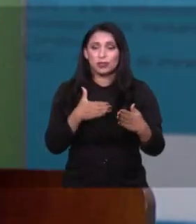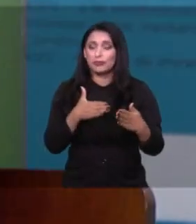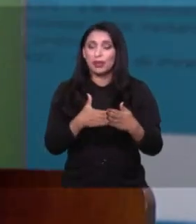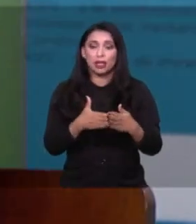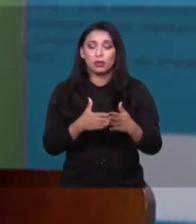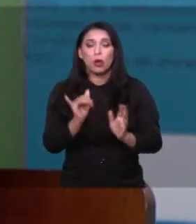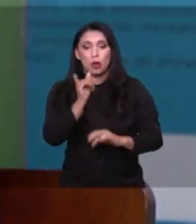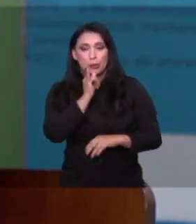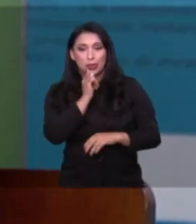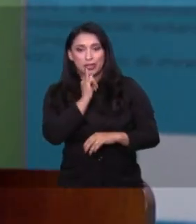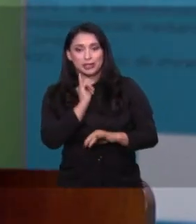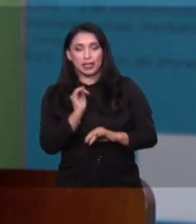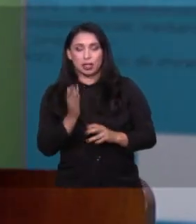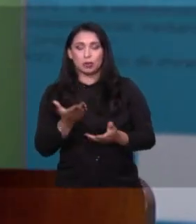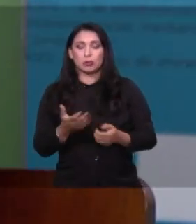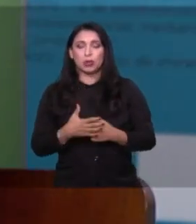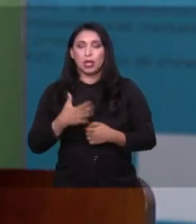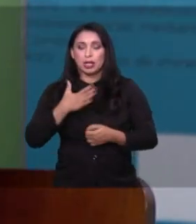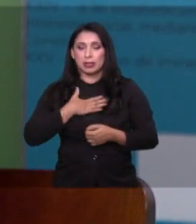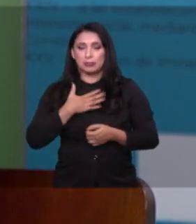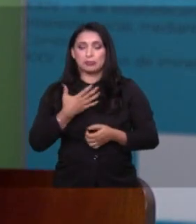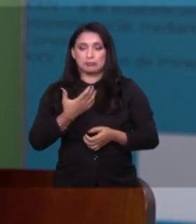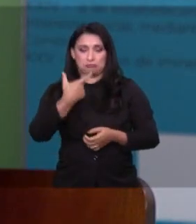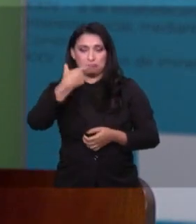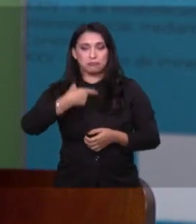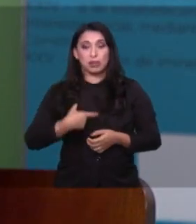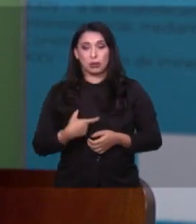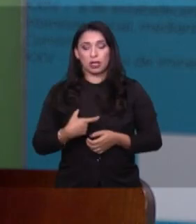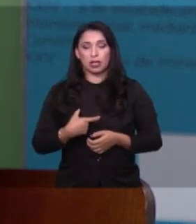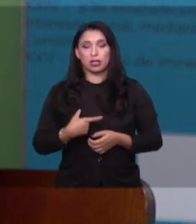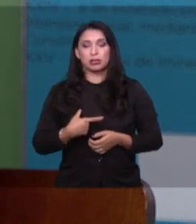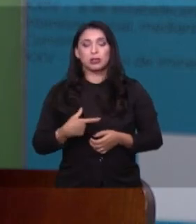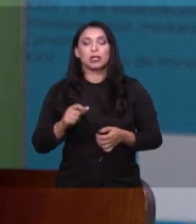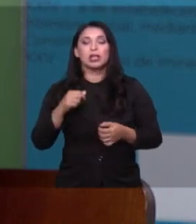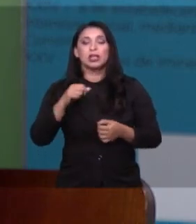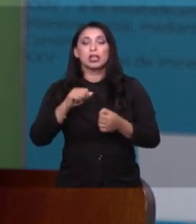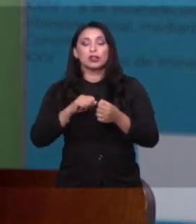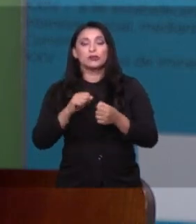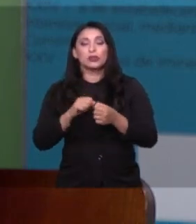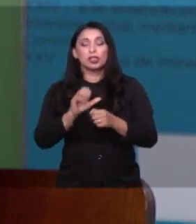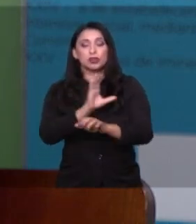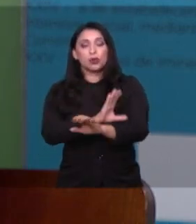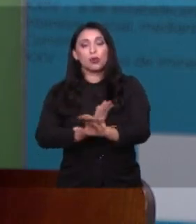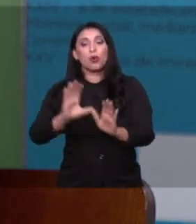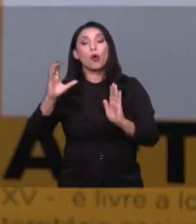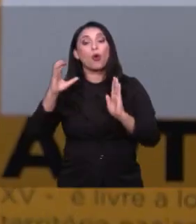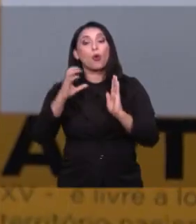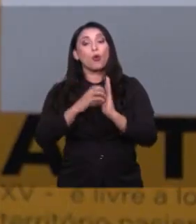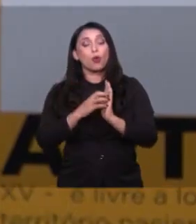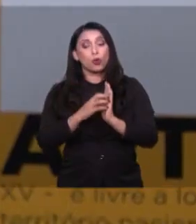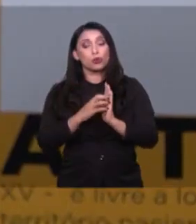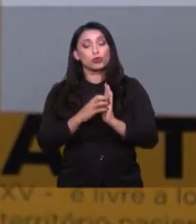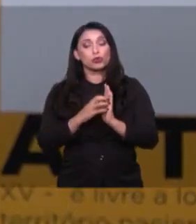exemplo, eu posso dar um exemplo no meu caso. No meu caso, eu fiz um concurso